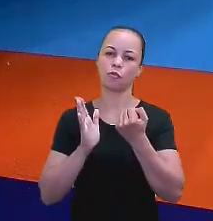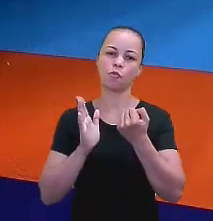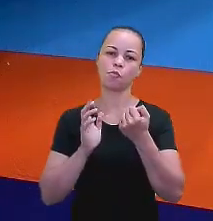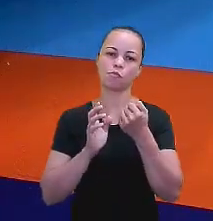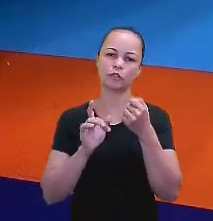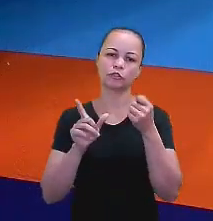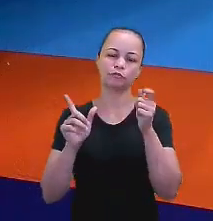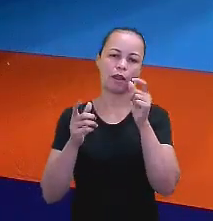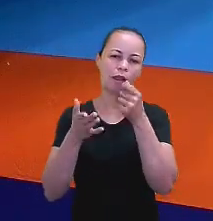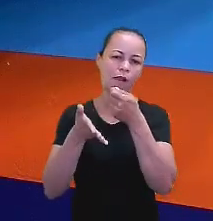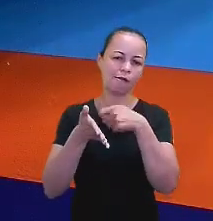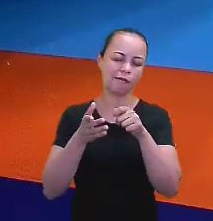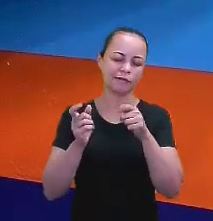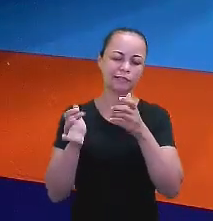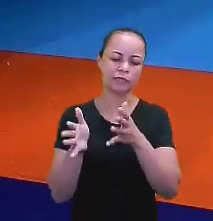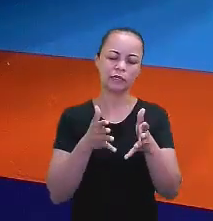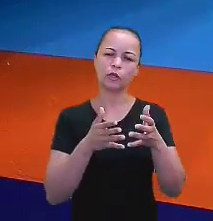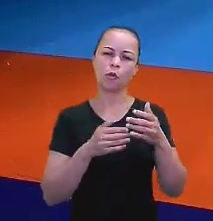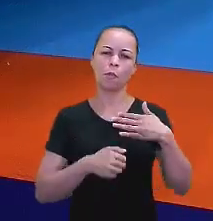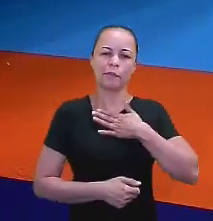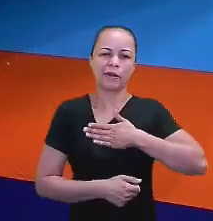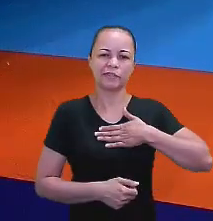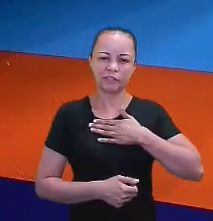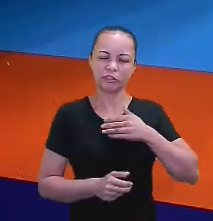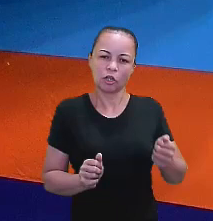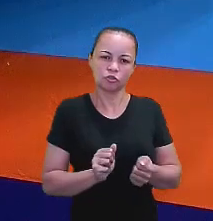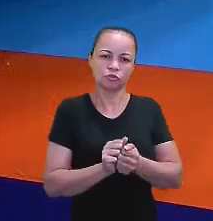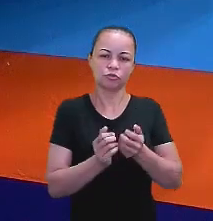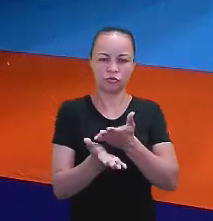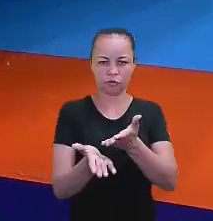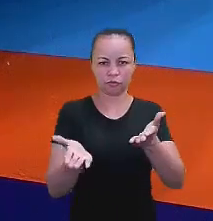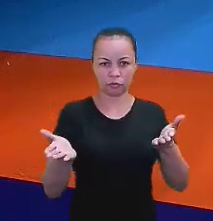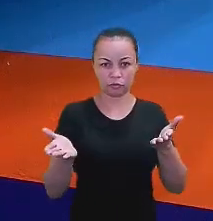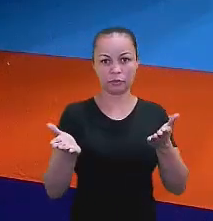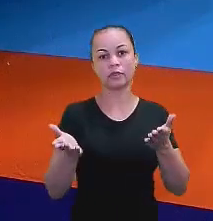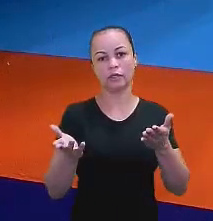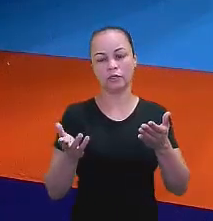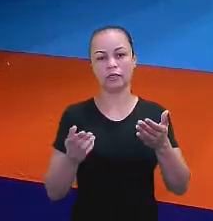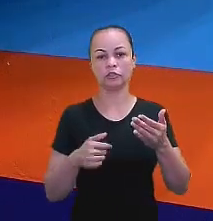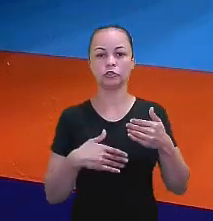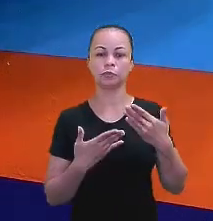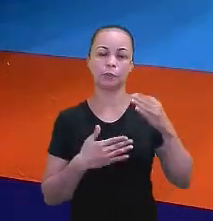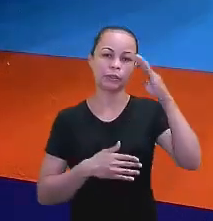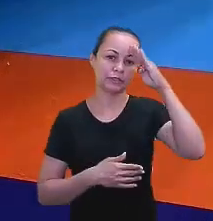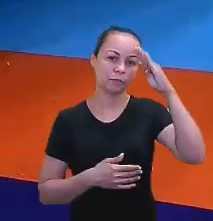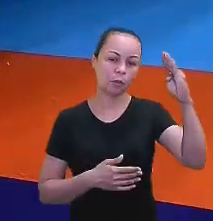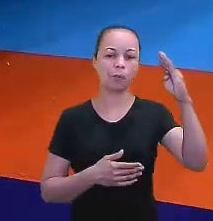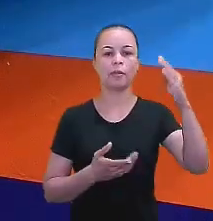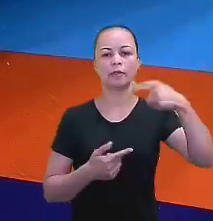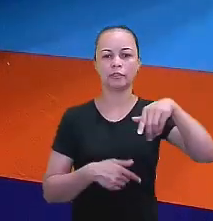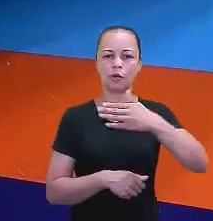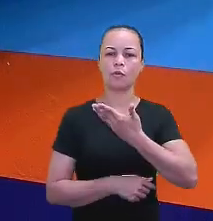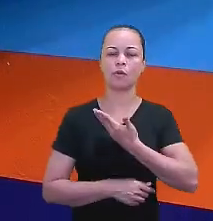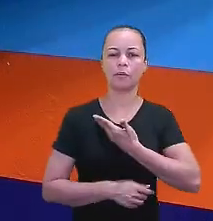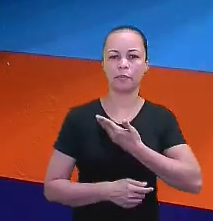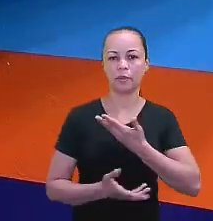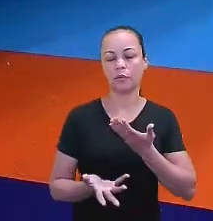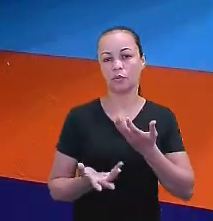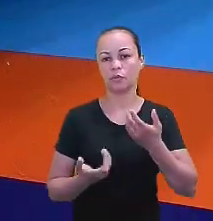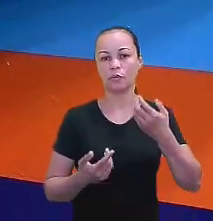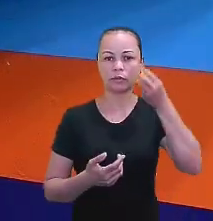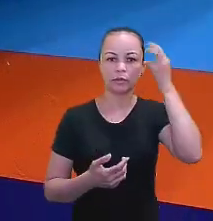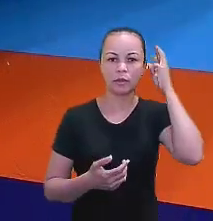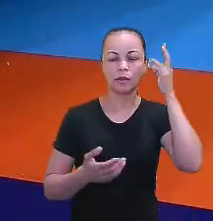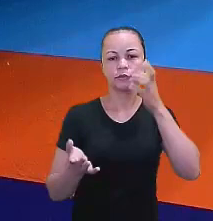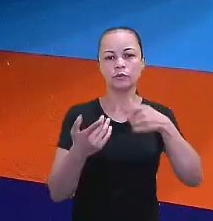grande prazer, mais uma vez, de estar aqui com você. Queria agradecer a produção, principalmente ao meu amigão Adriano. Não podia deixar de registrar também